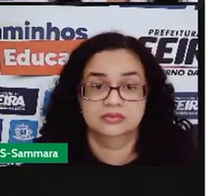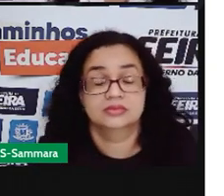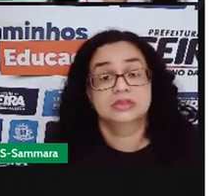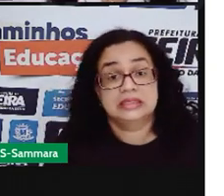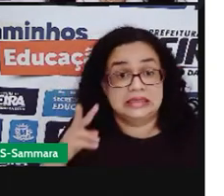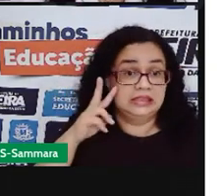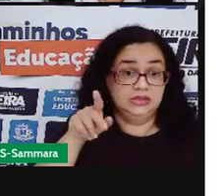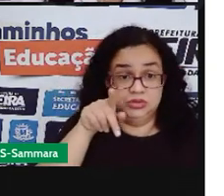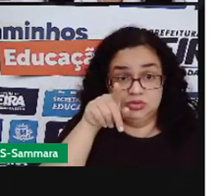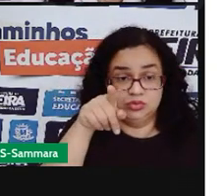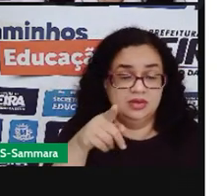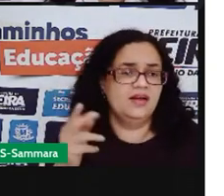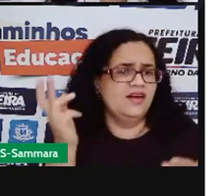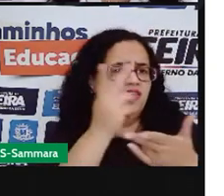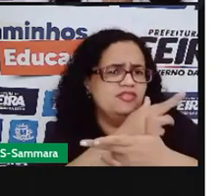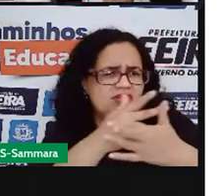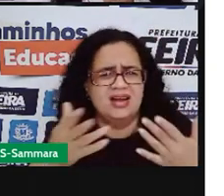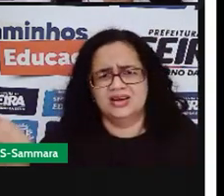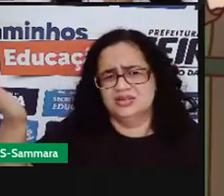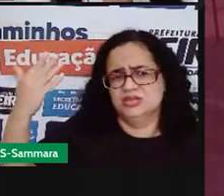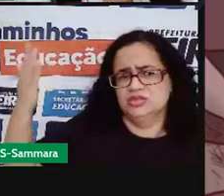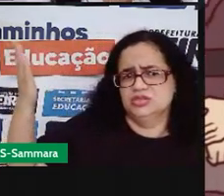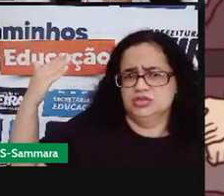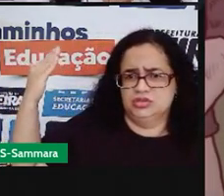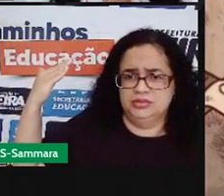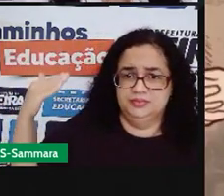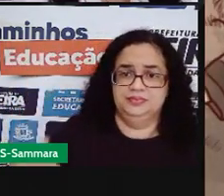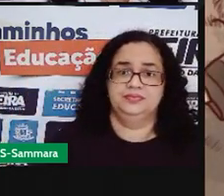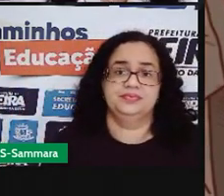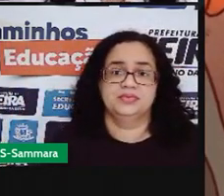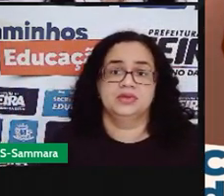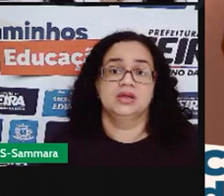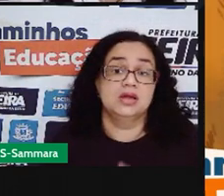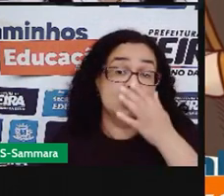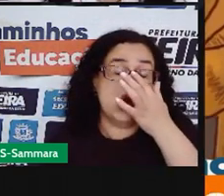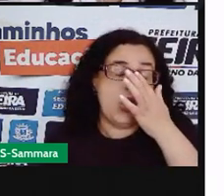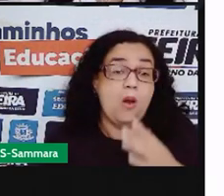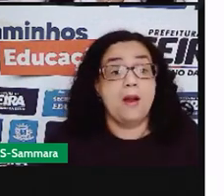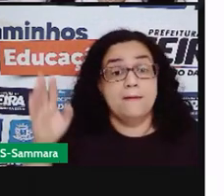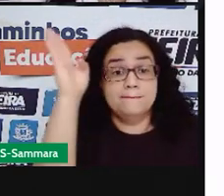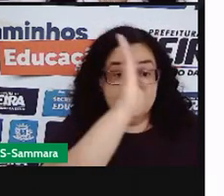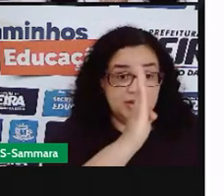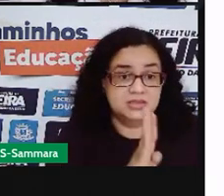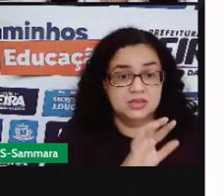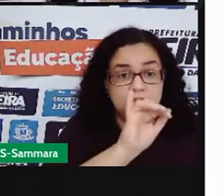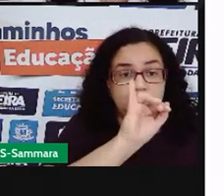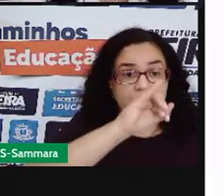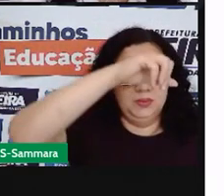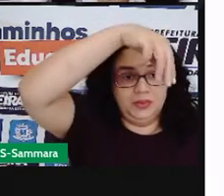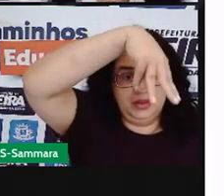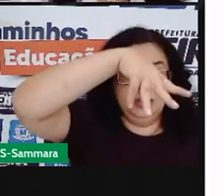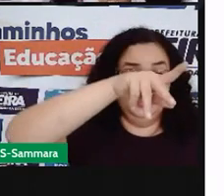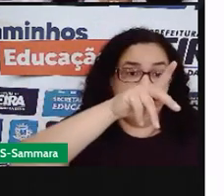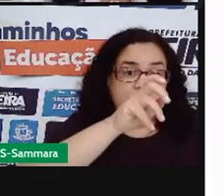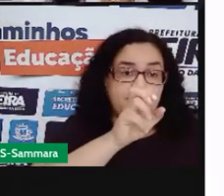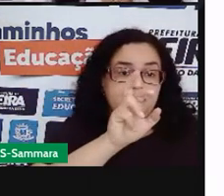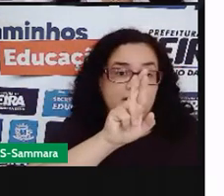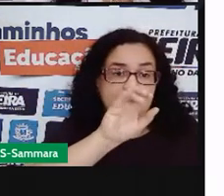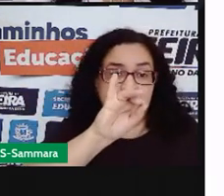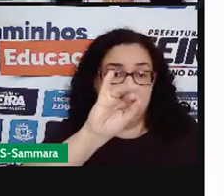Dessa forma, muito antigamente. O Brasil Imperial,